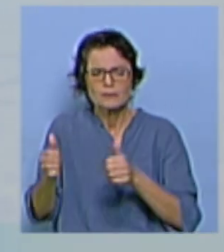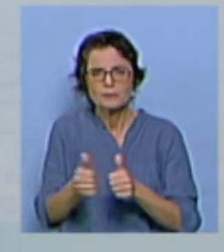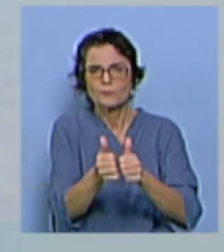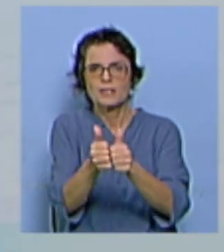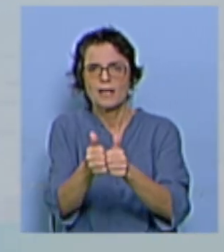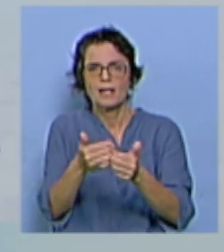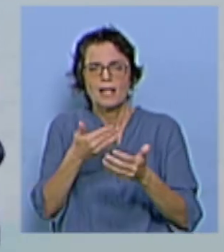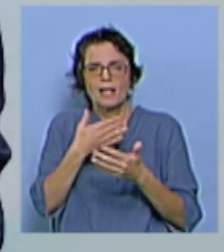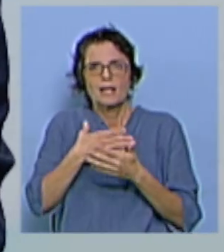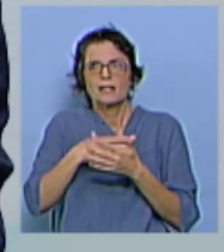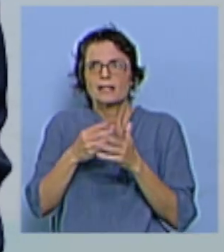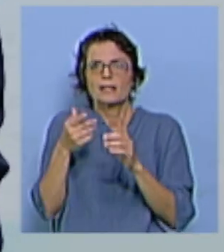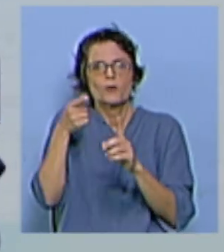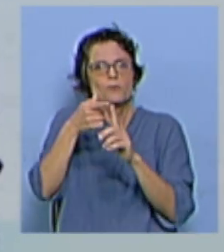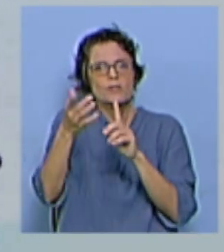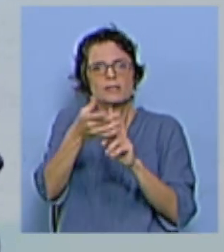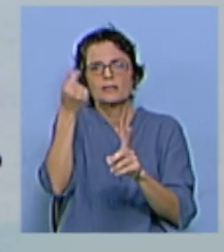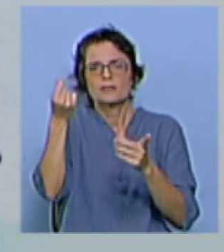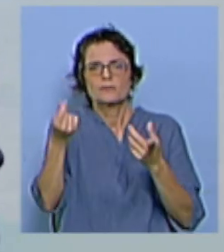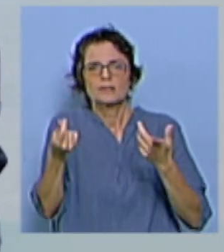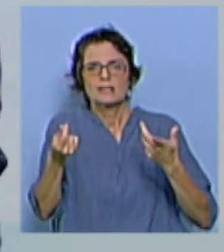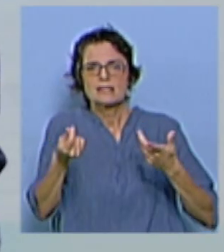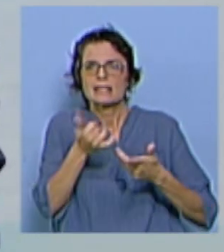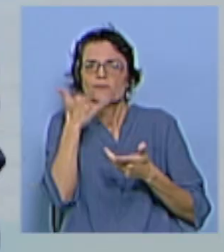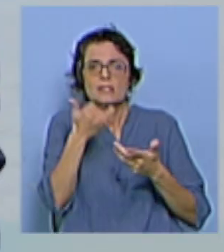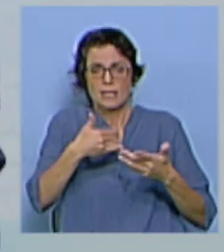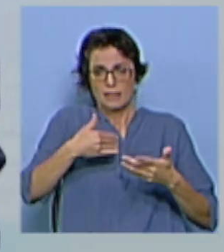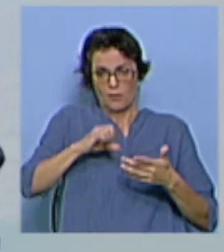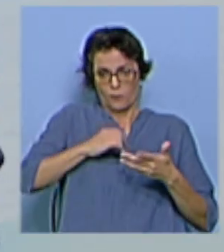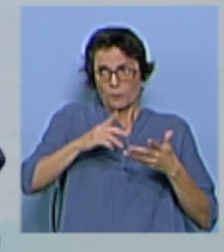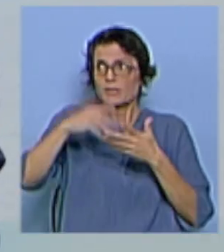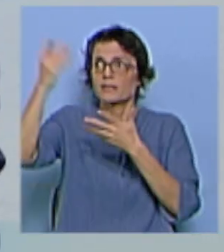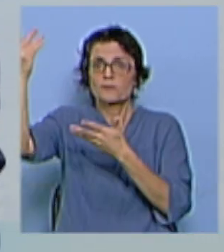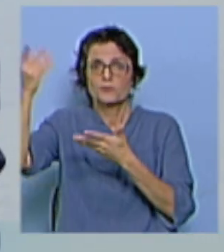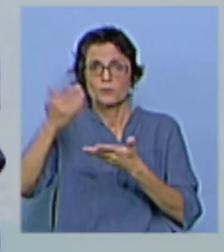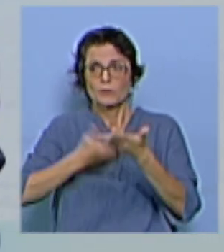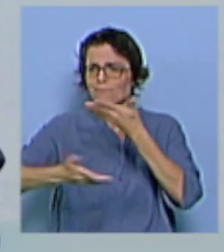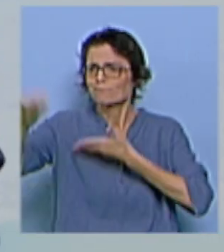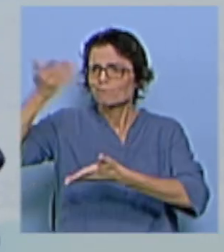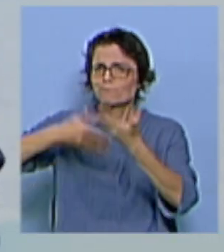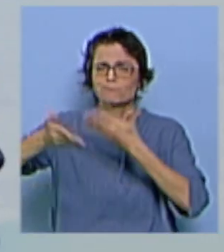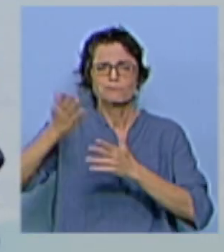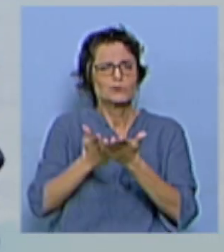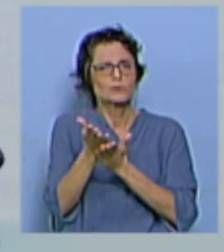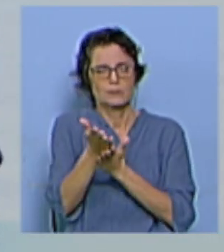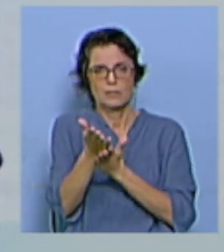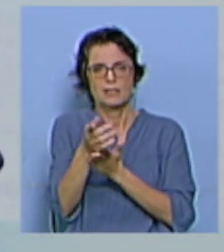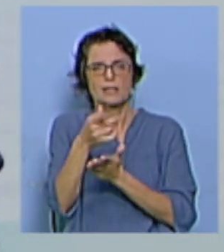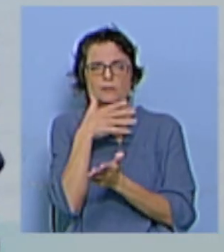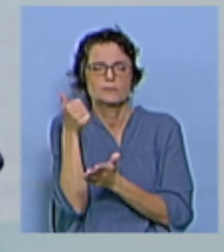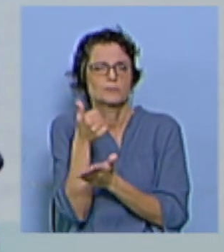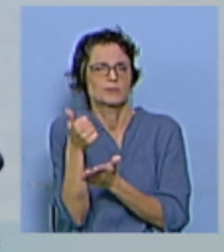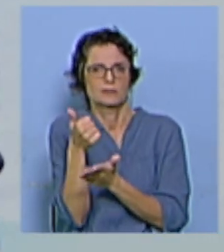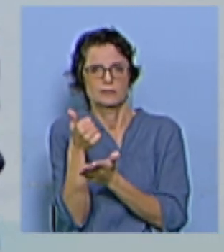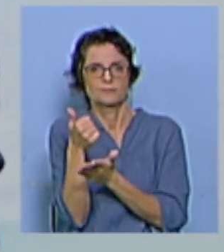seja feliz, que o outro alcance o bem que lhe é devido. Eu acho isso muito, muito bonito. E olharmos para